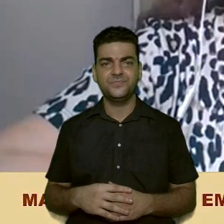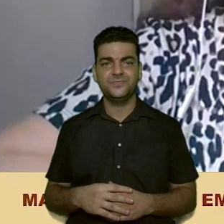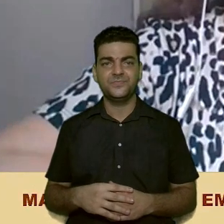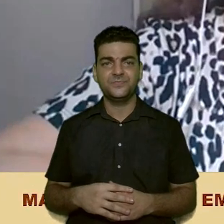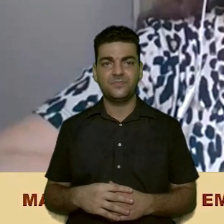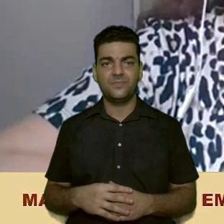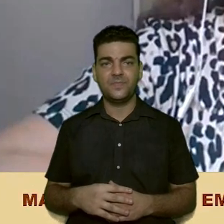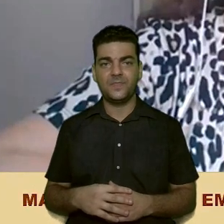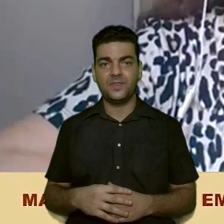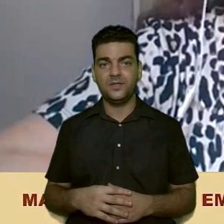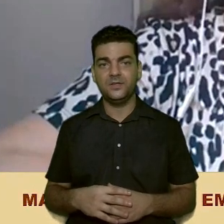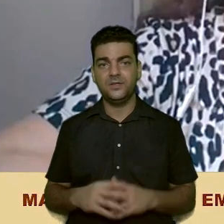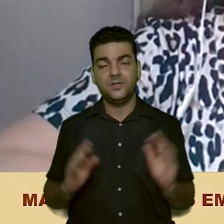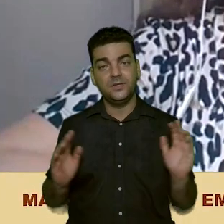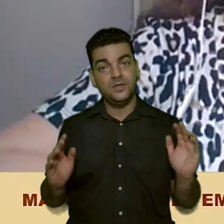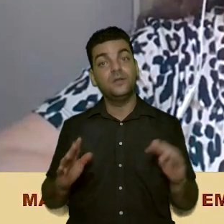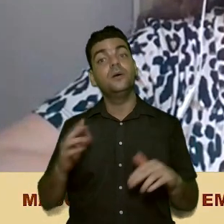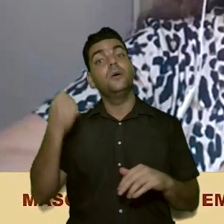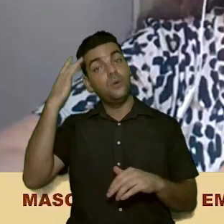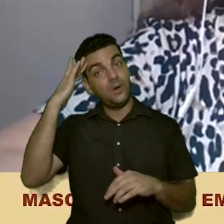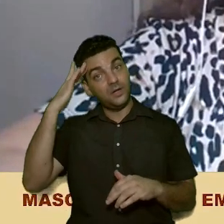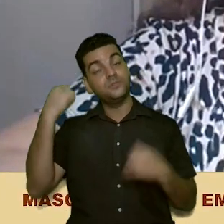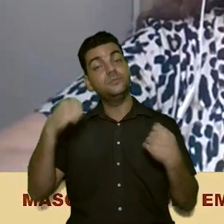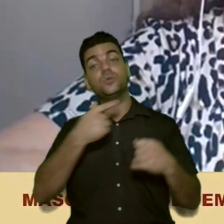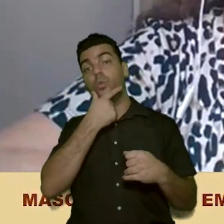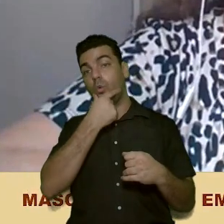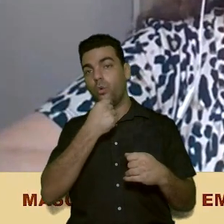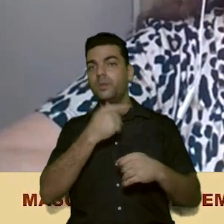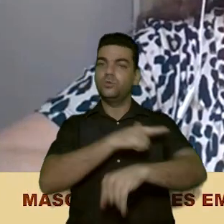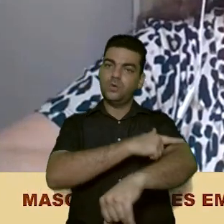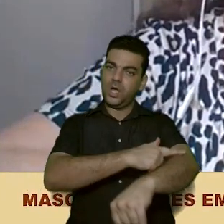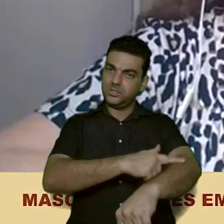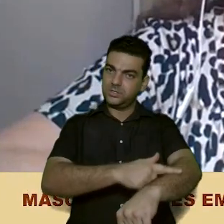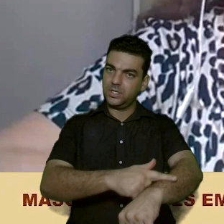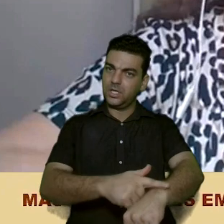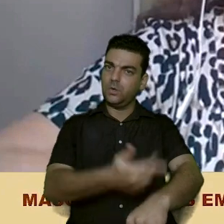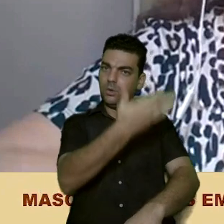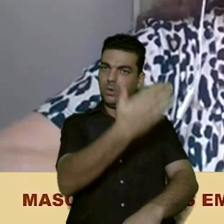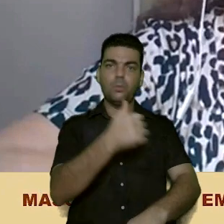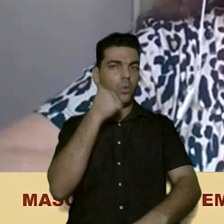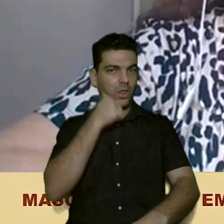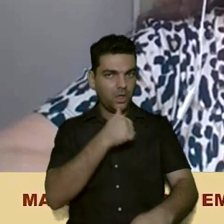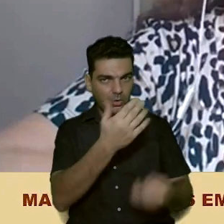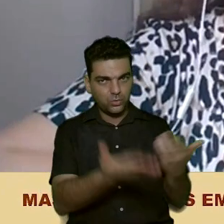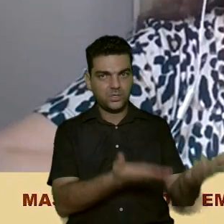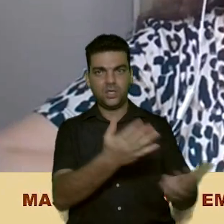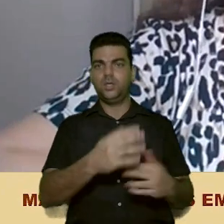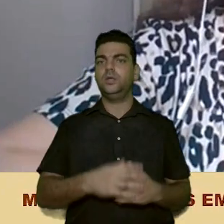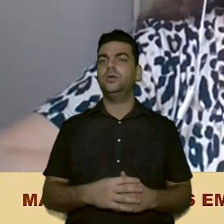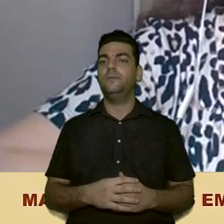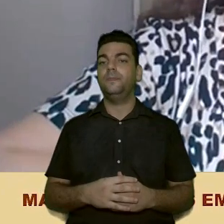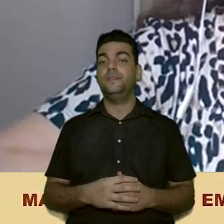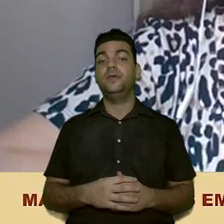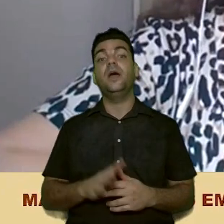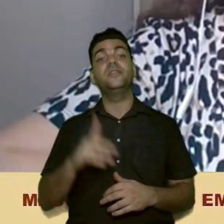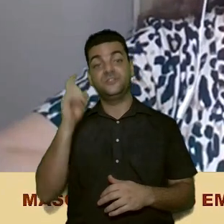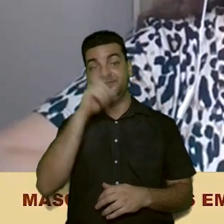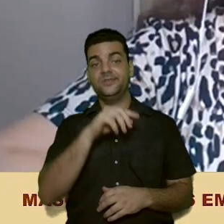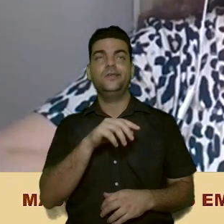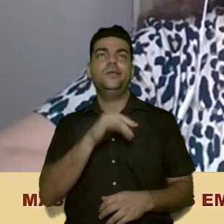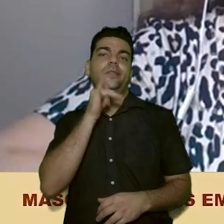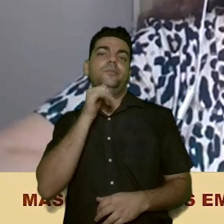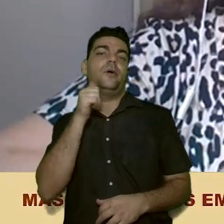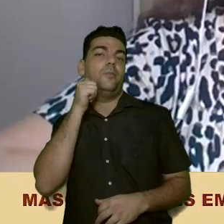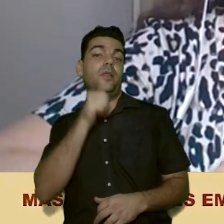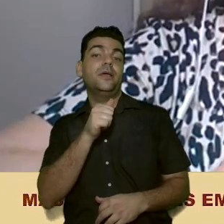esse lugar dos homens respeitarem as mulheres nos ambientes também profissionais, porque não tem esse respeito, né? Quando a mulher... É muito difícil uma mulher que